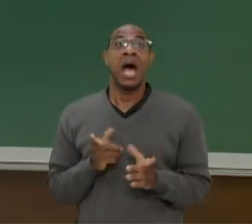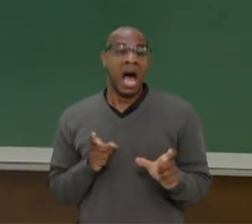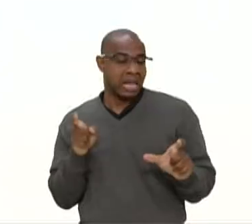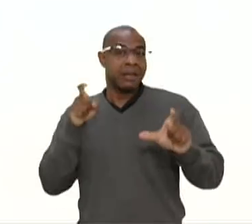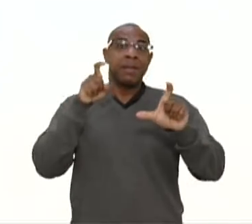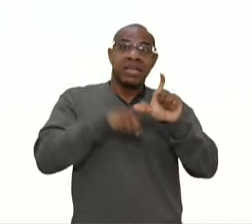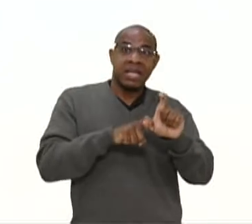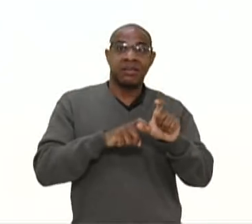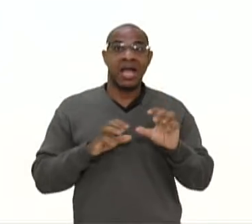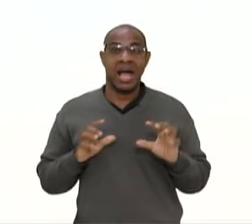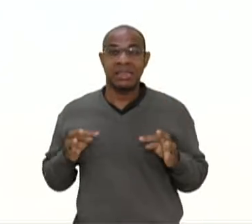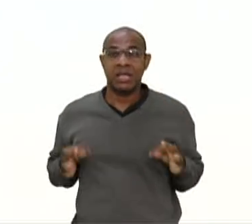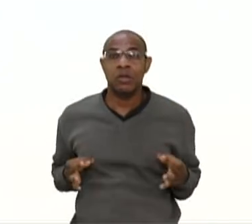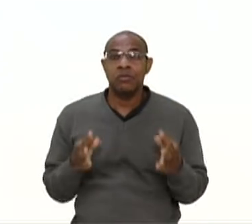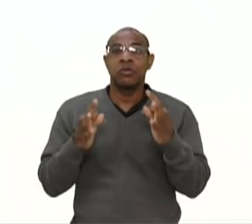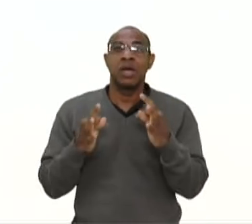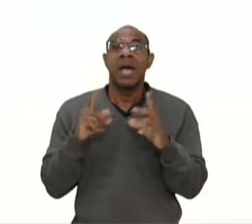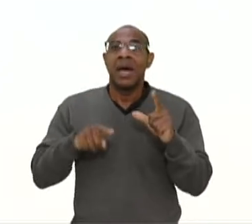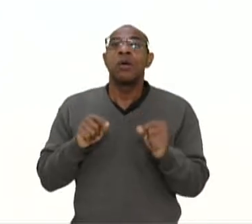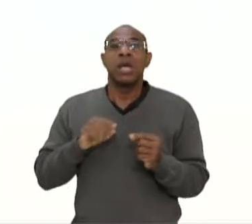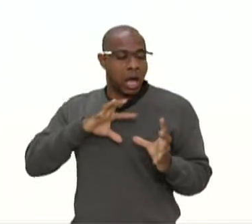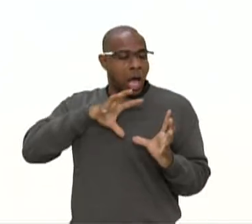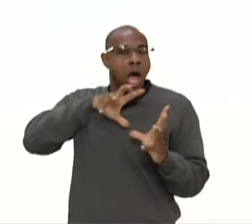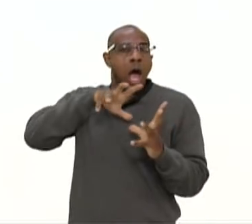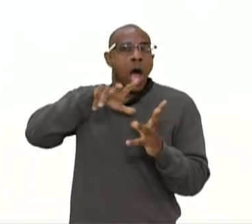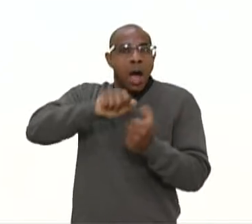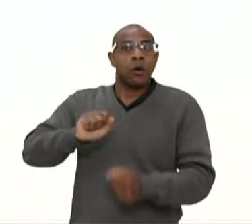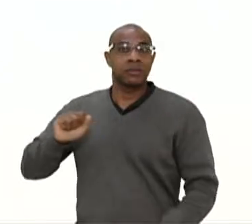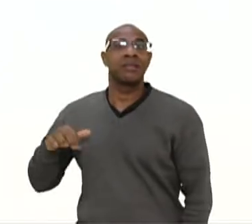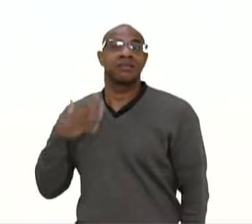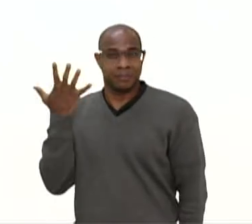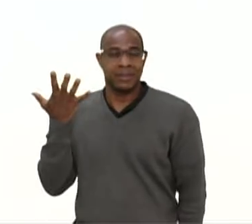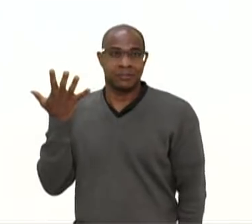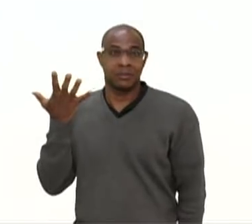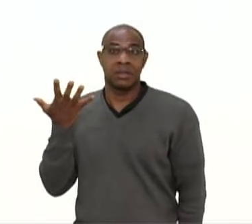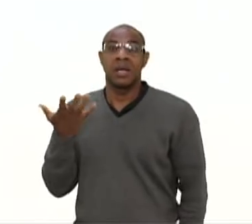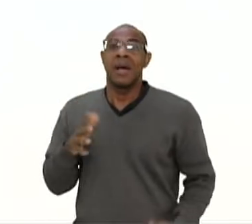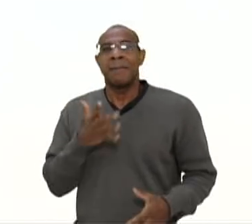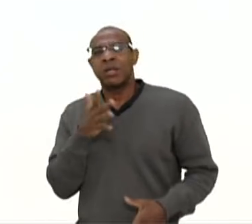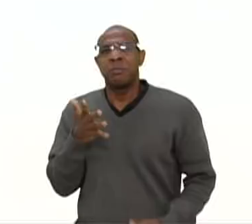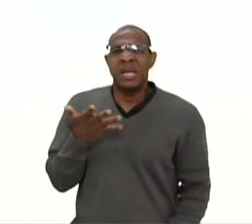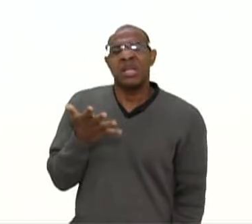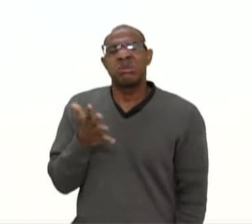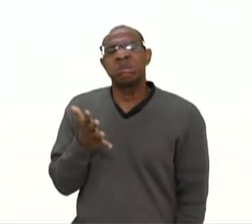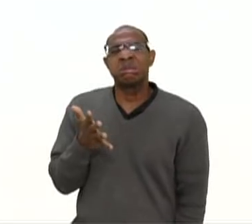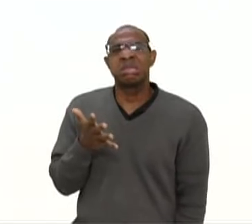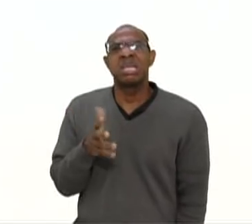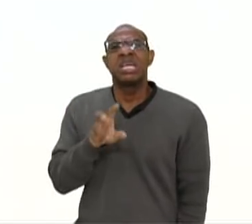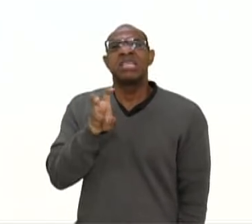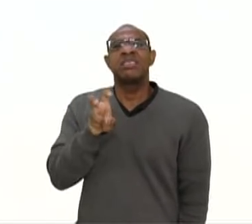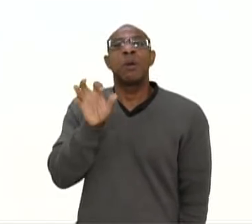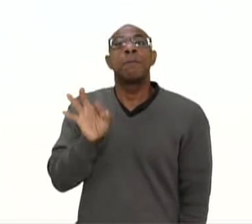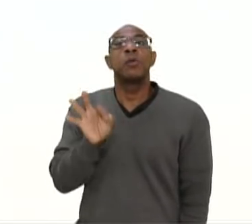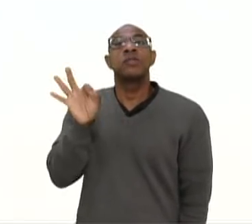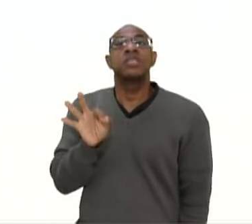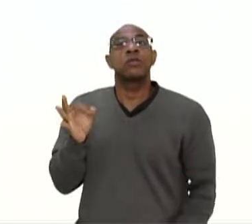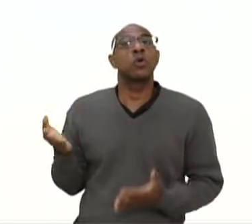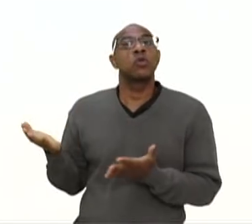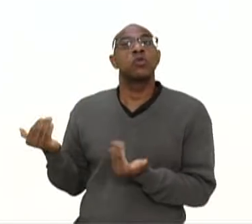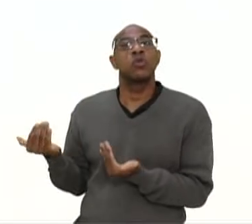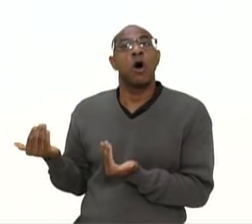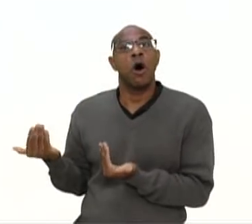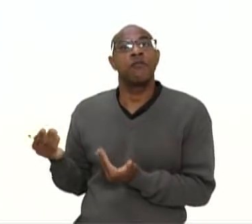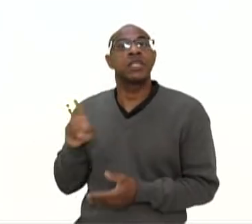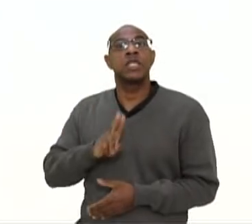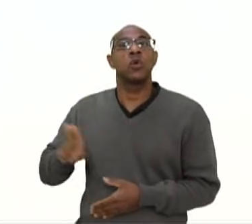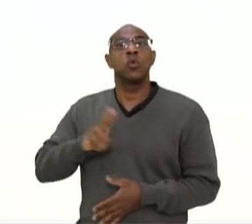dependência da tecnologia é um fenômeno global e estima-se que aproximadamente 5% dos jovens que